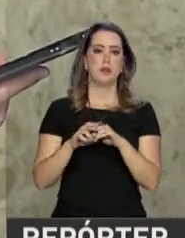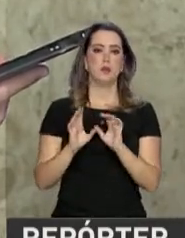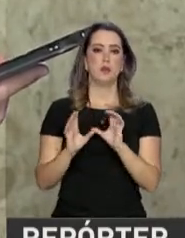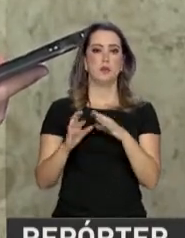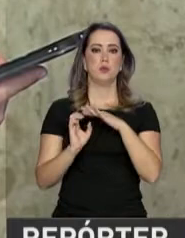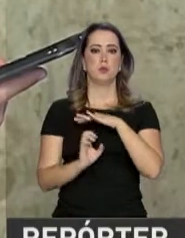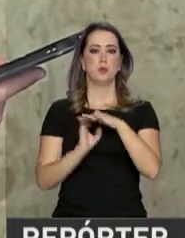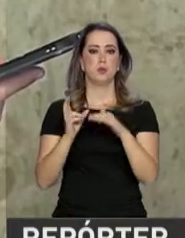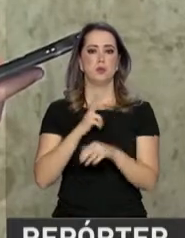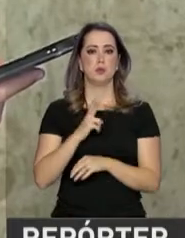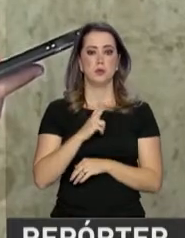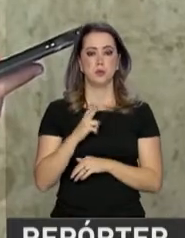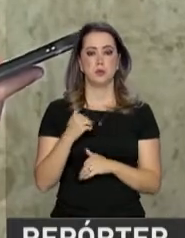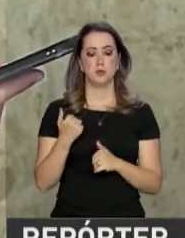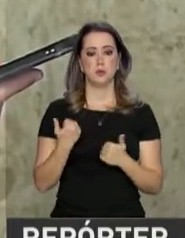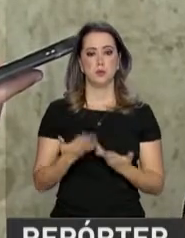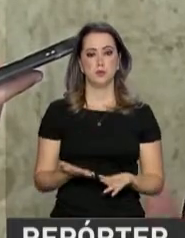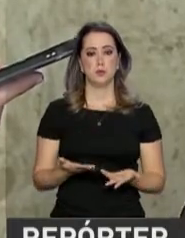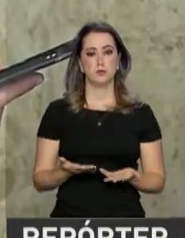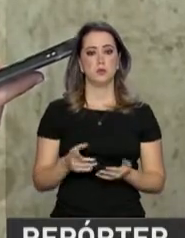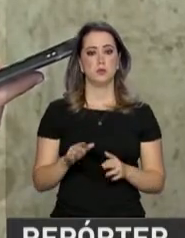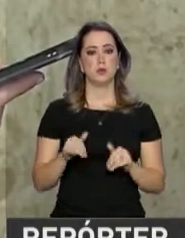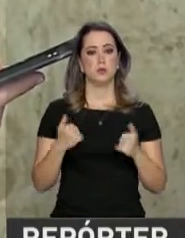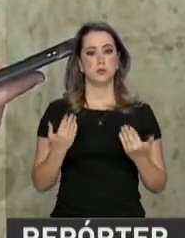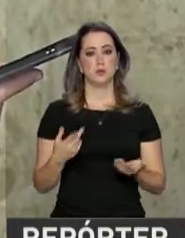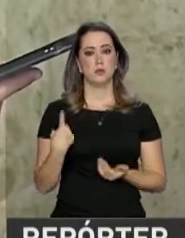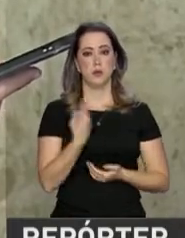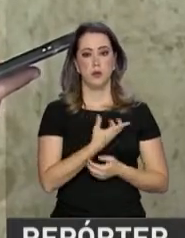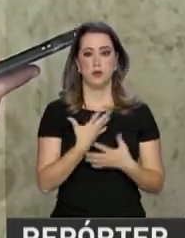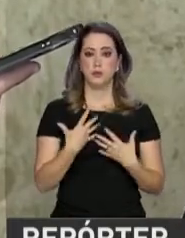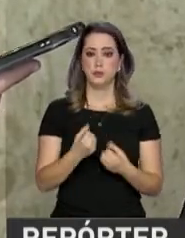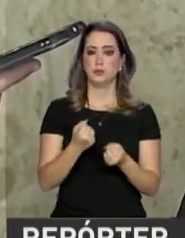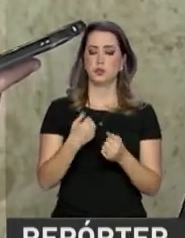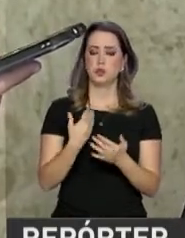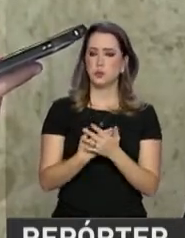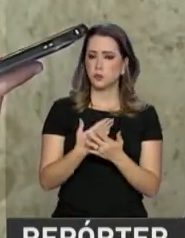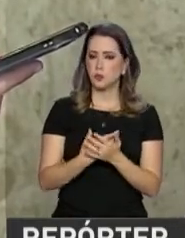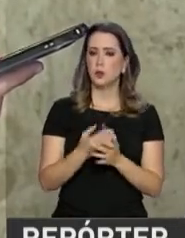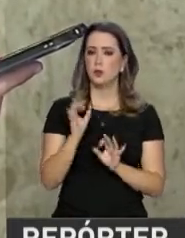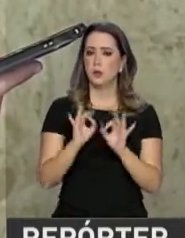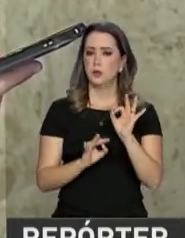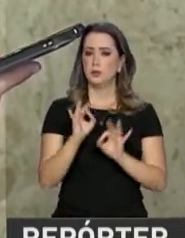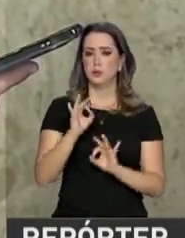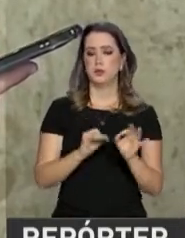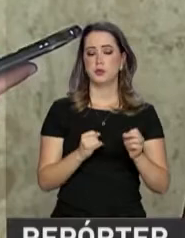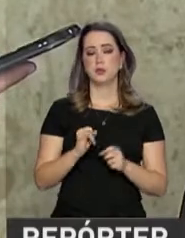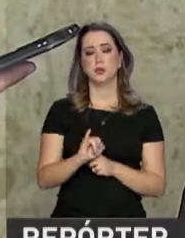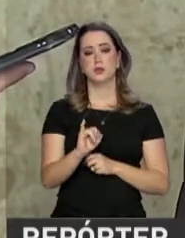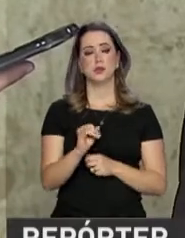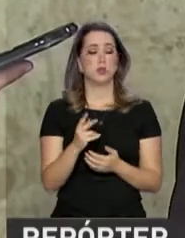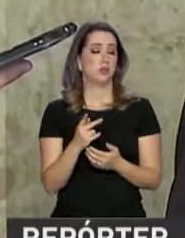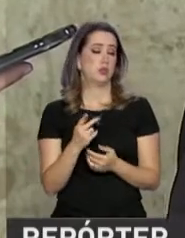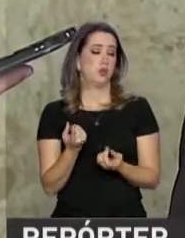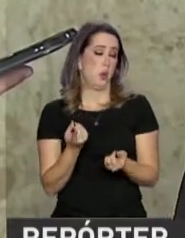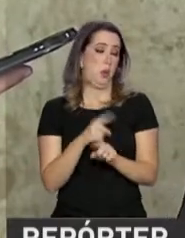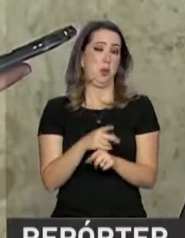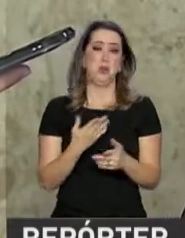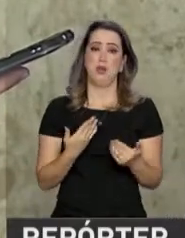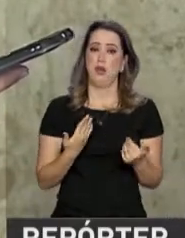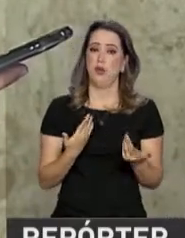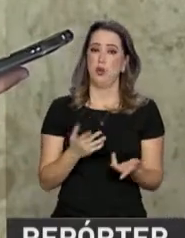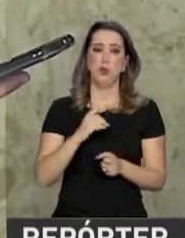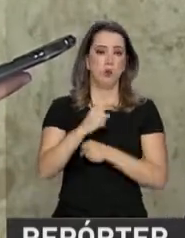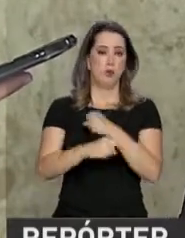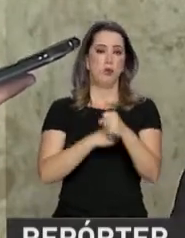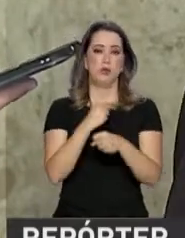privada e é por isso que nós vamos nos dedicar porque senão nunca em caso contrário o governo terá que no ano